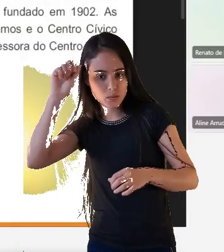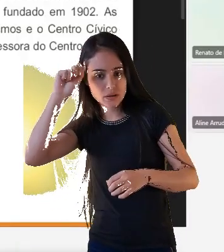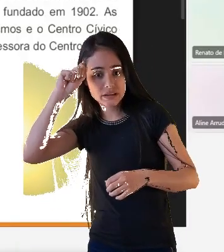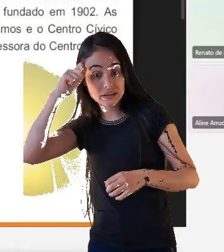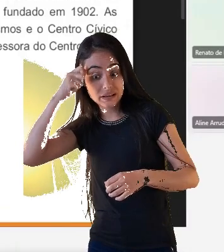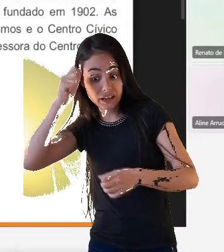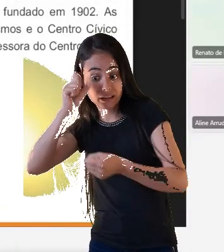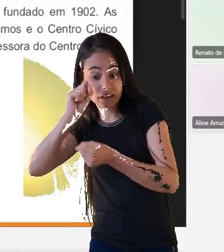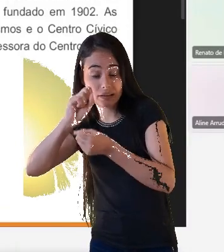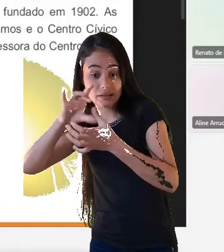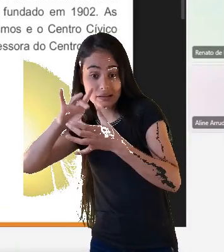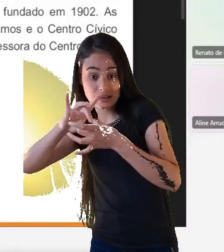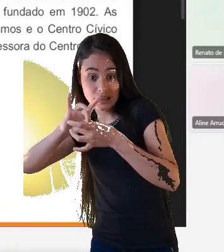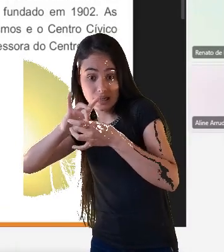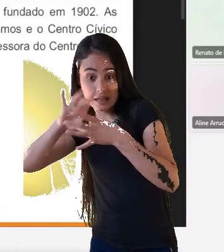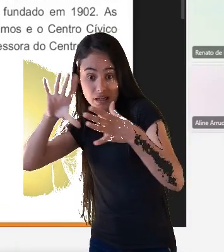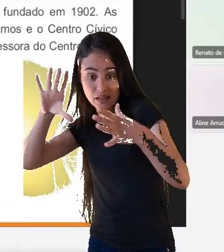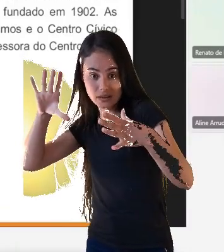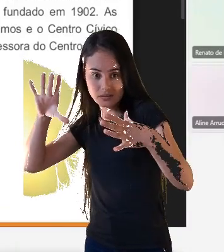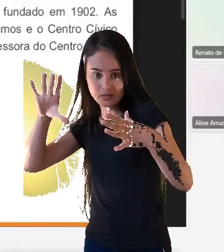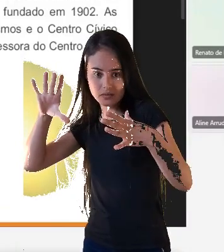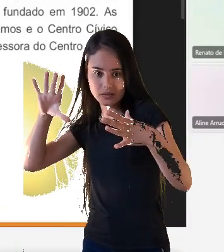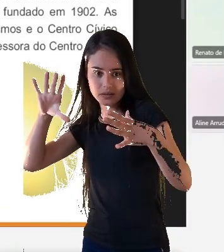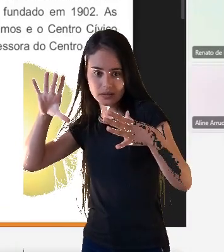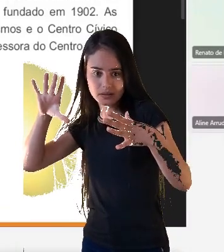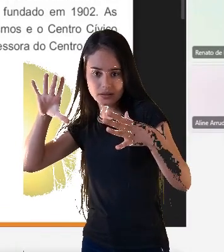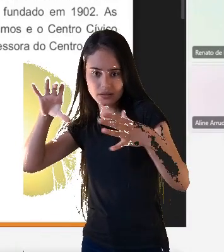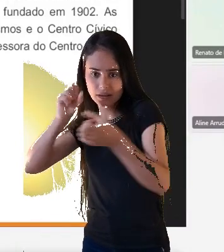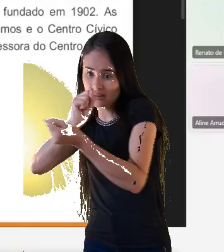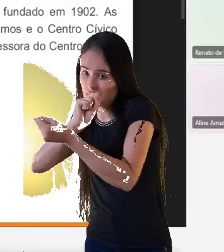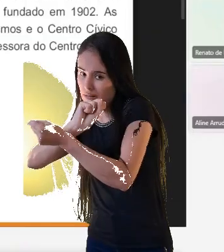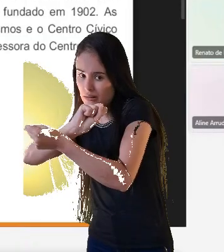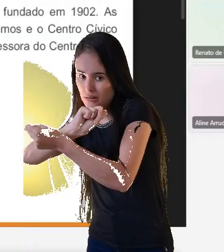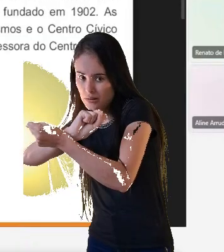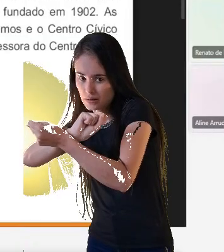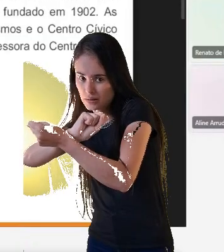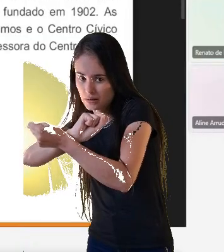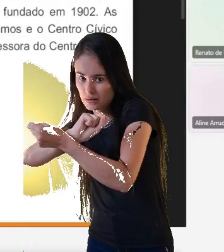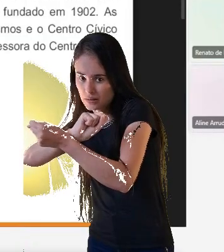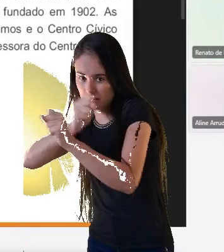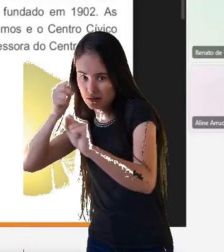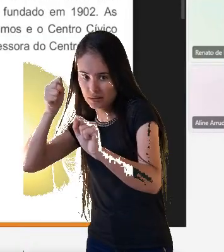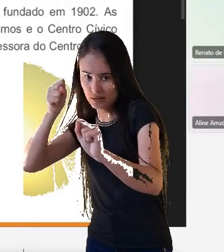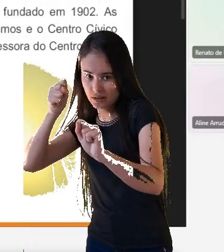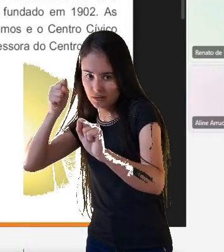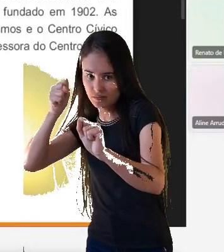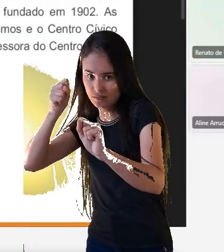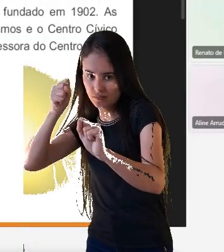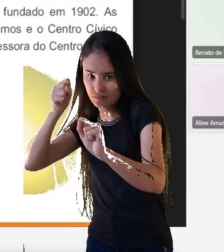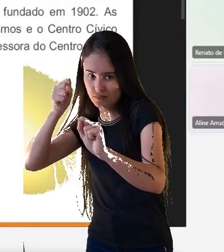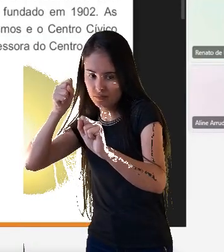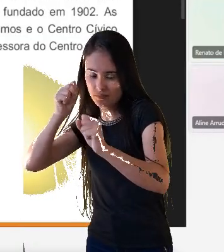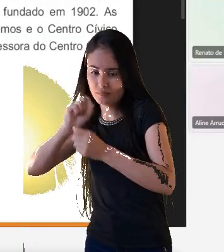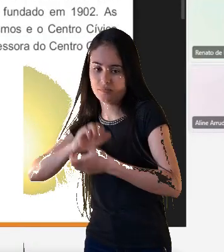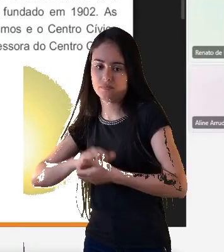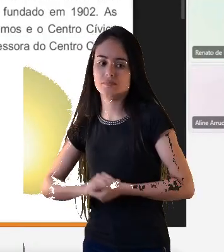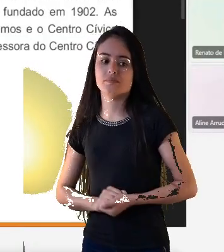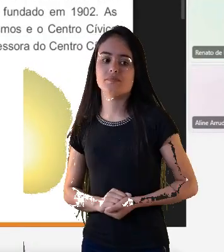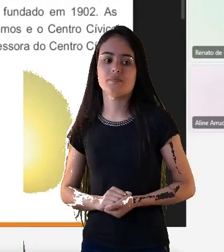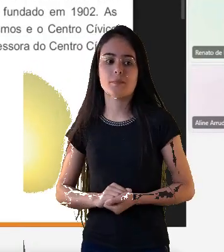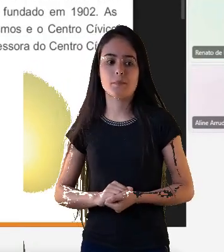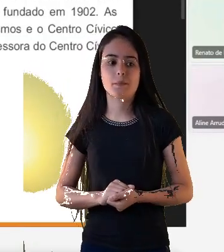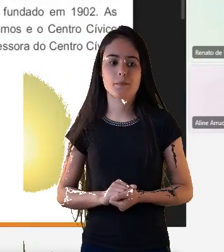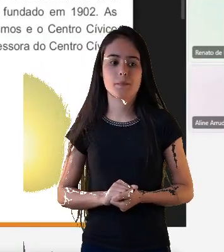Porque ela não o regime da monarquia é um regime que só se sustentou por conta